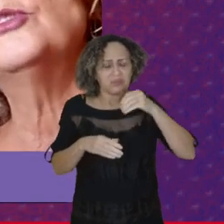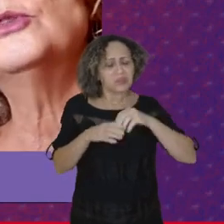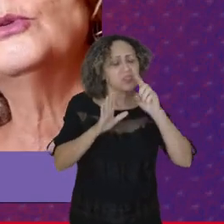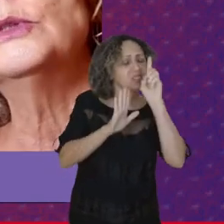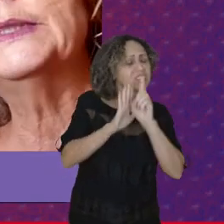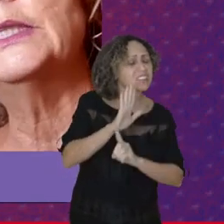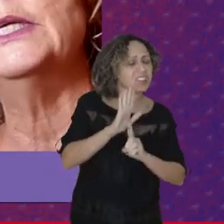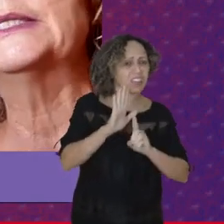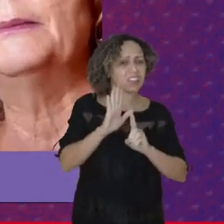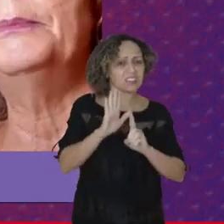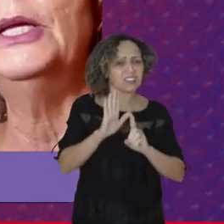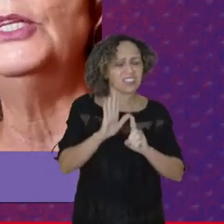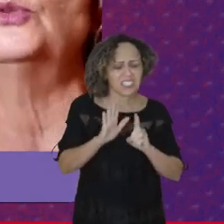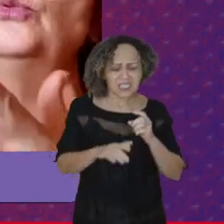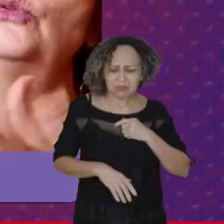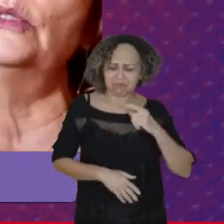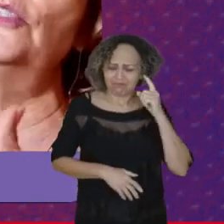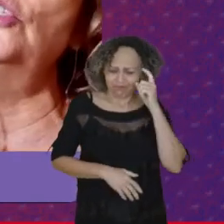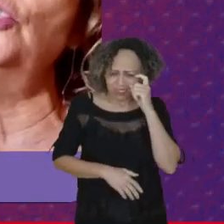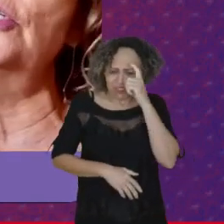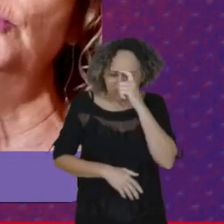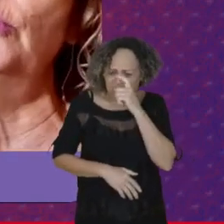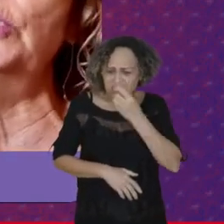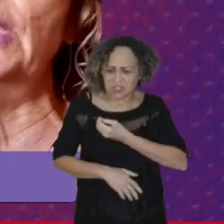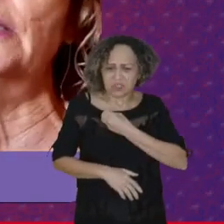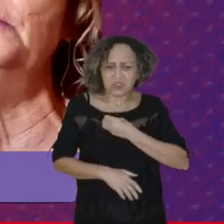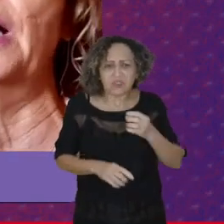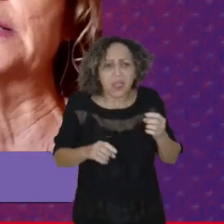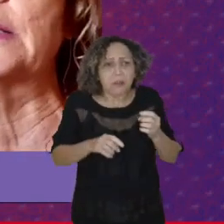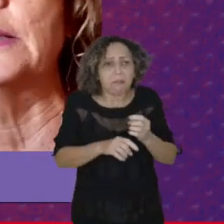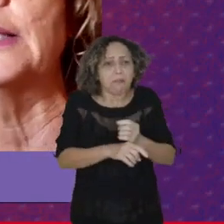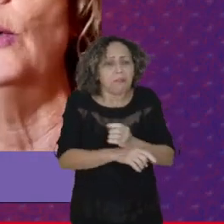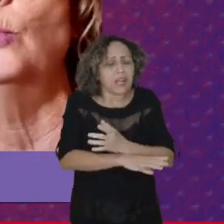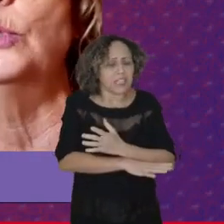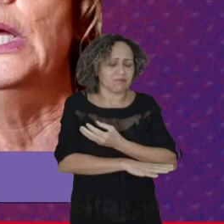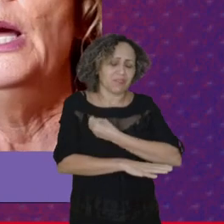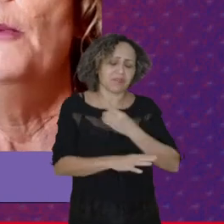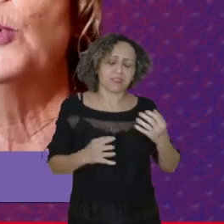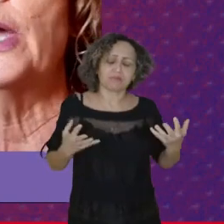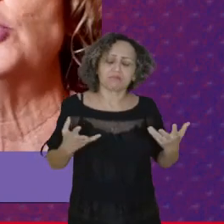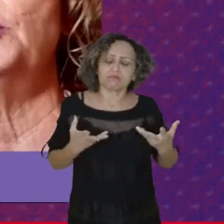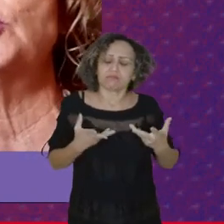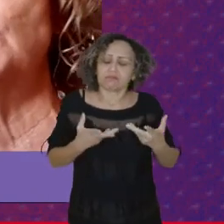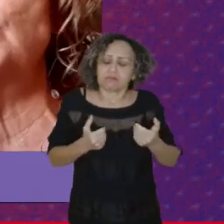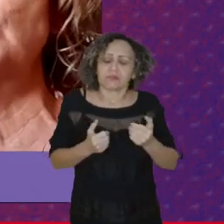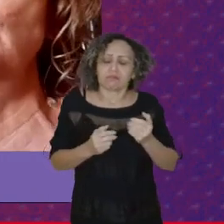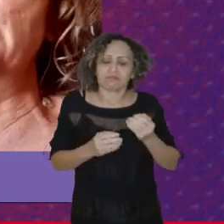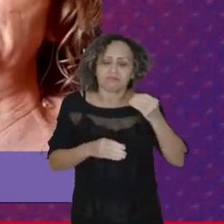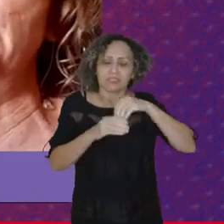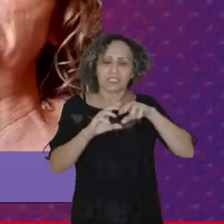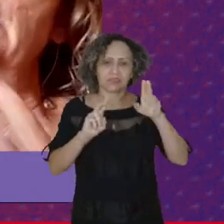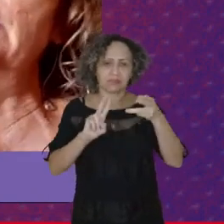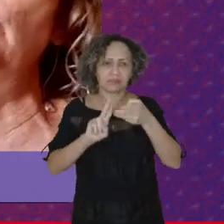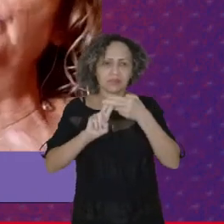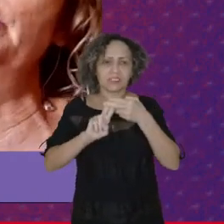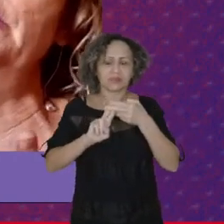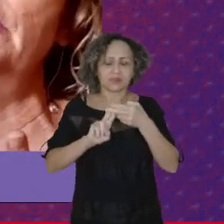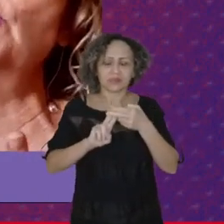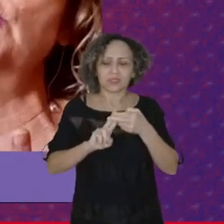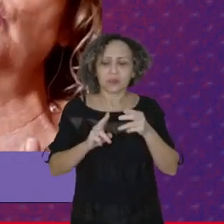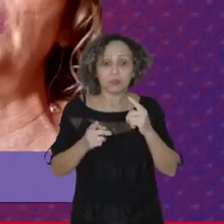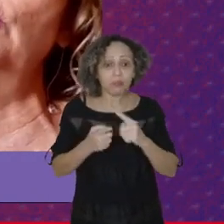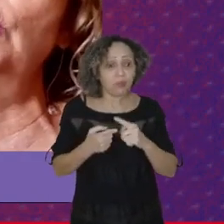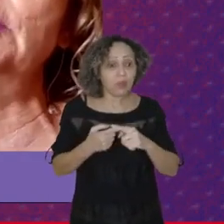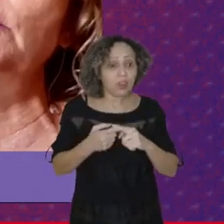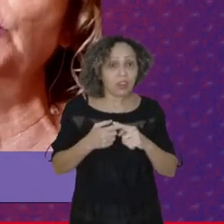muito difícil a gente conseguir essa plenitude quando a gente chega numa unidade básica de saúde. Porque as pessoas que nos atendem, cada um